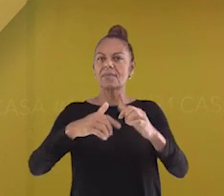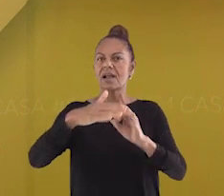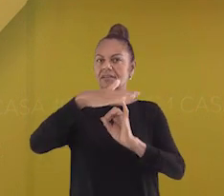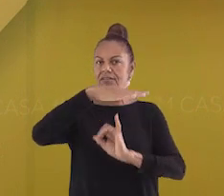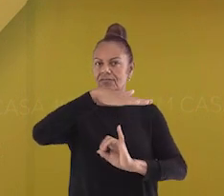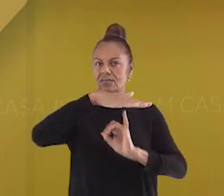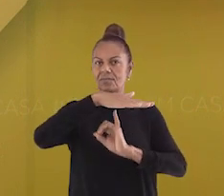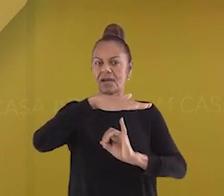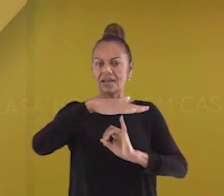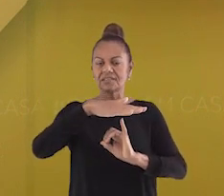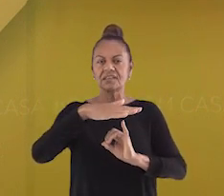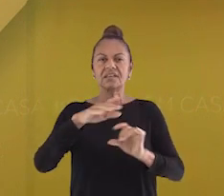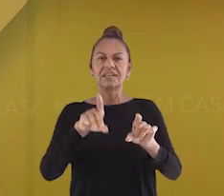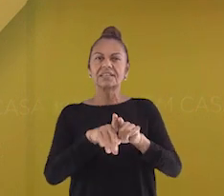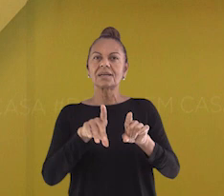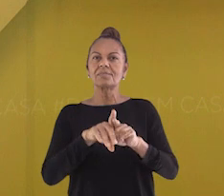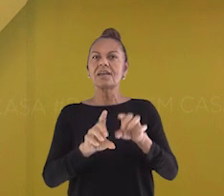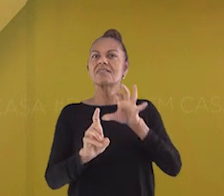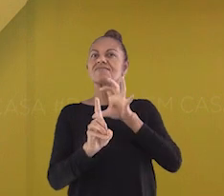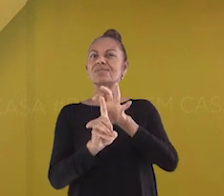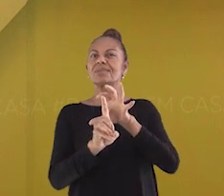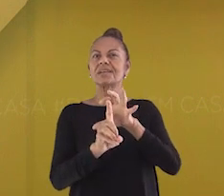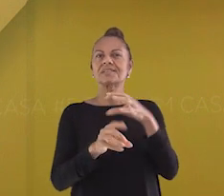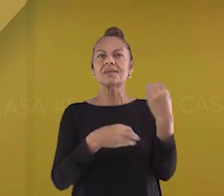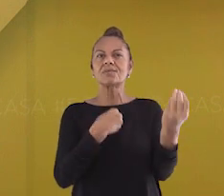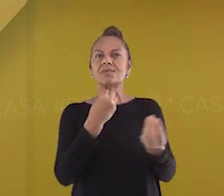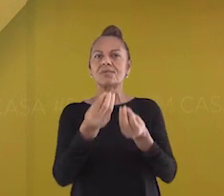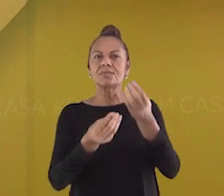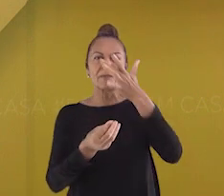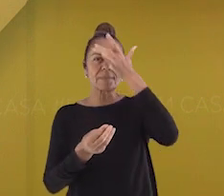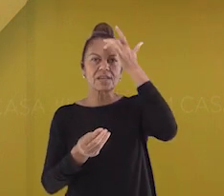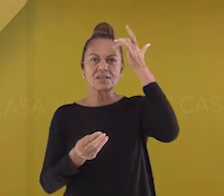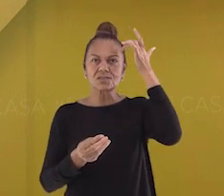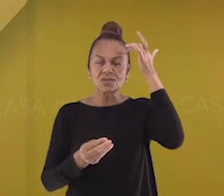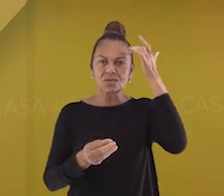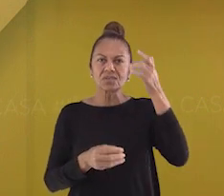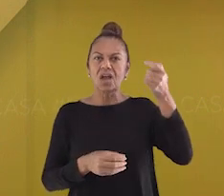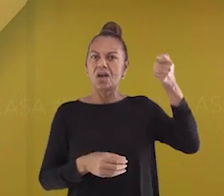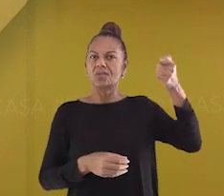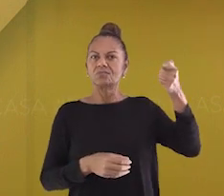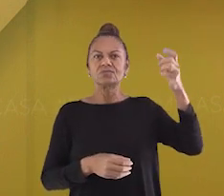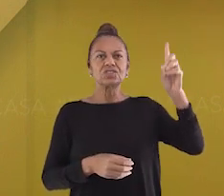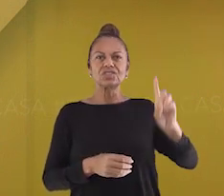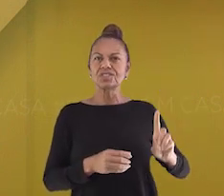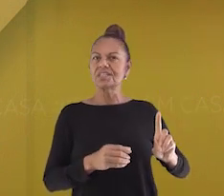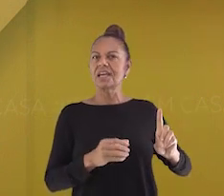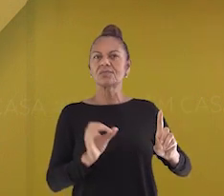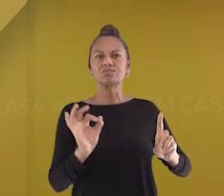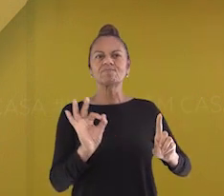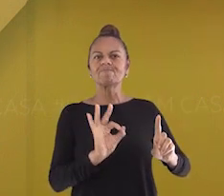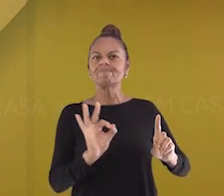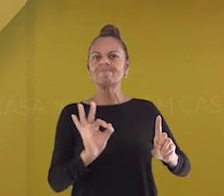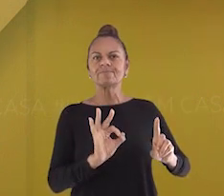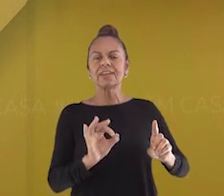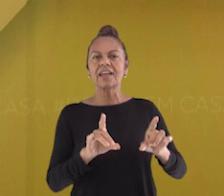ficam sem direitos garantidos, quanto para a economia e desenvolvimento do país.